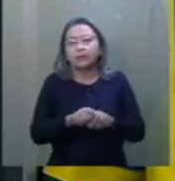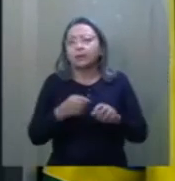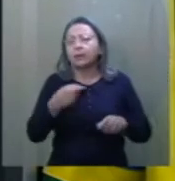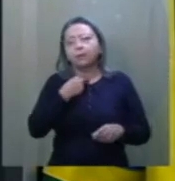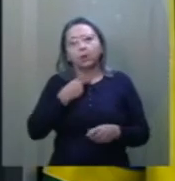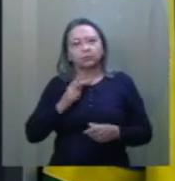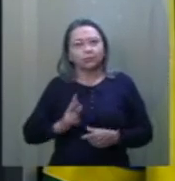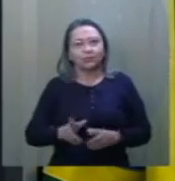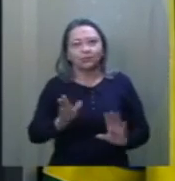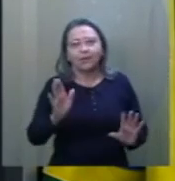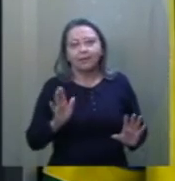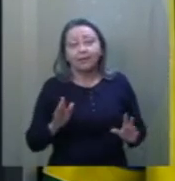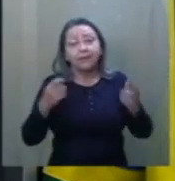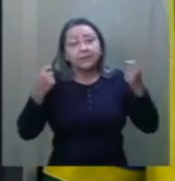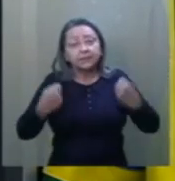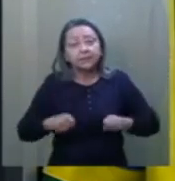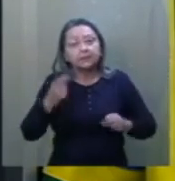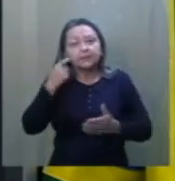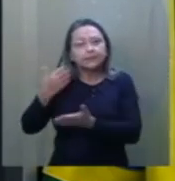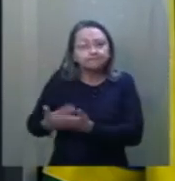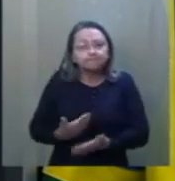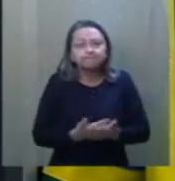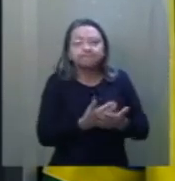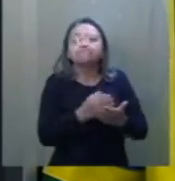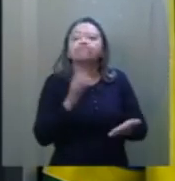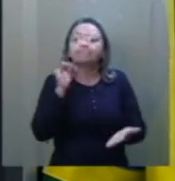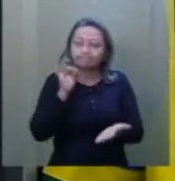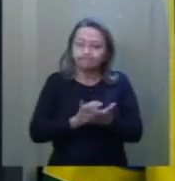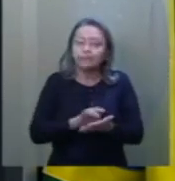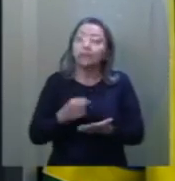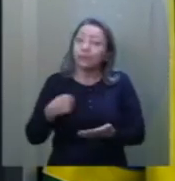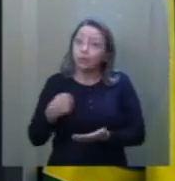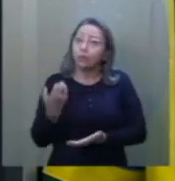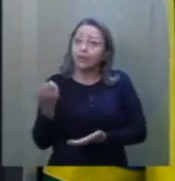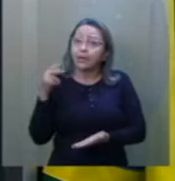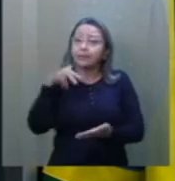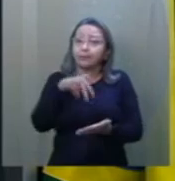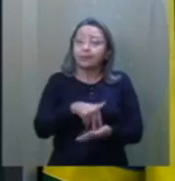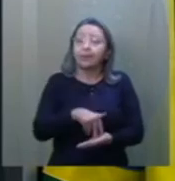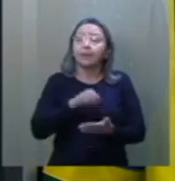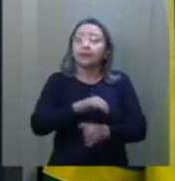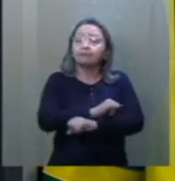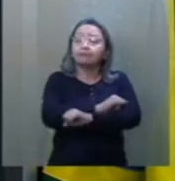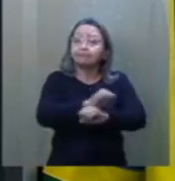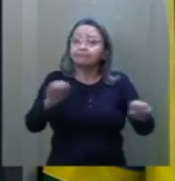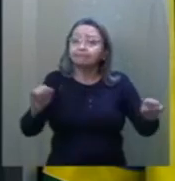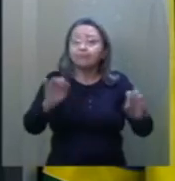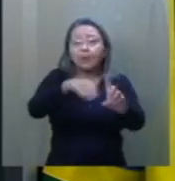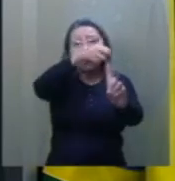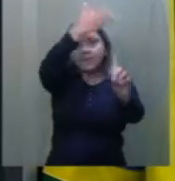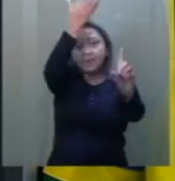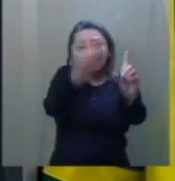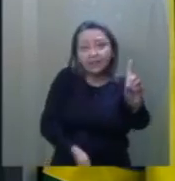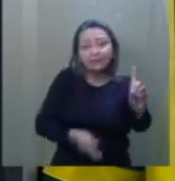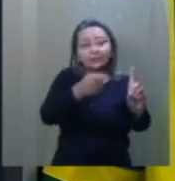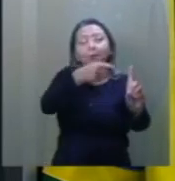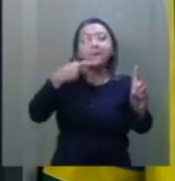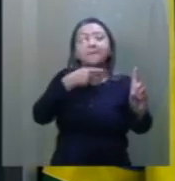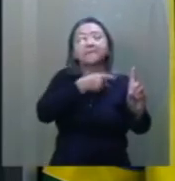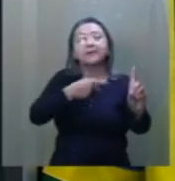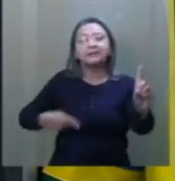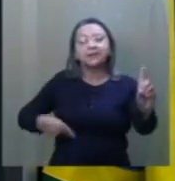continuar. É preciso medidas efetivas. Então eu quero sim aqui fazer um registro de homenagem ao presidente Bolsonaro